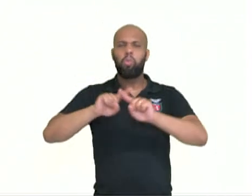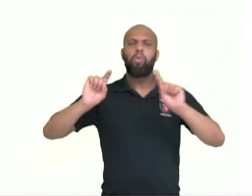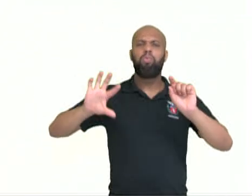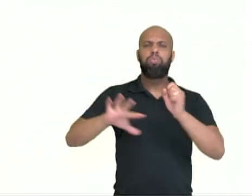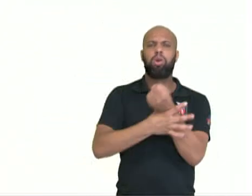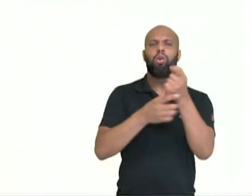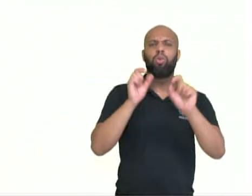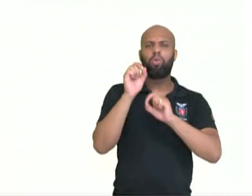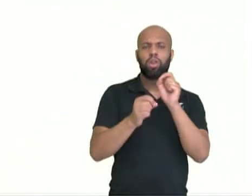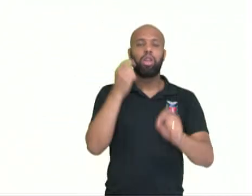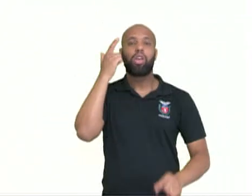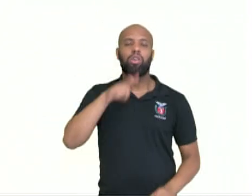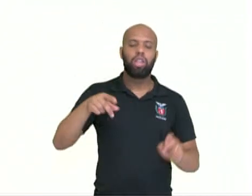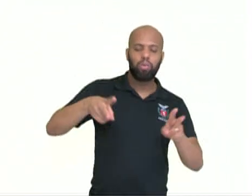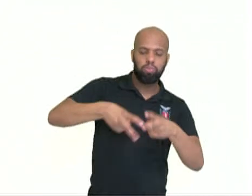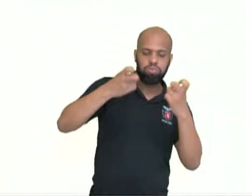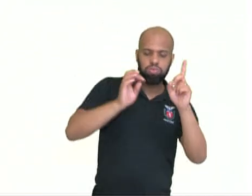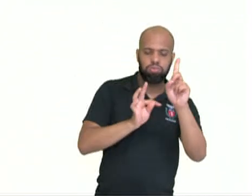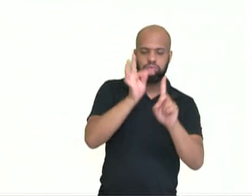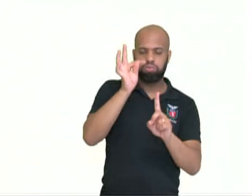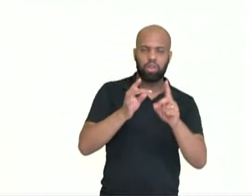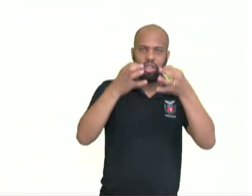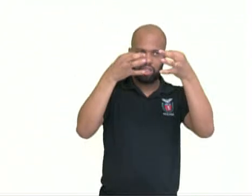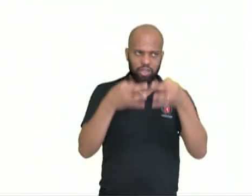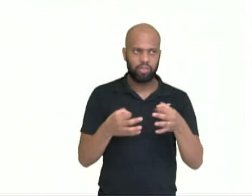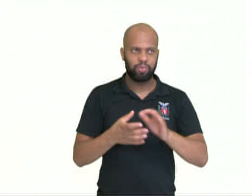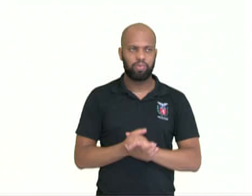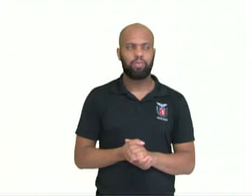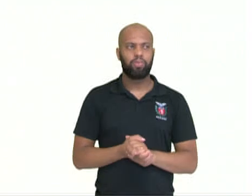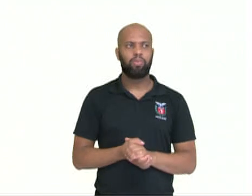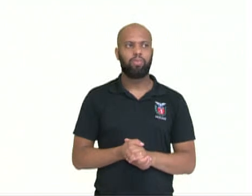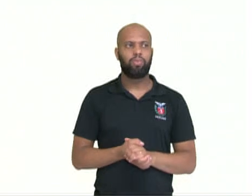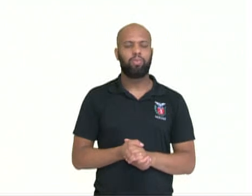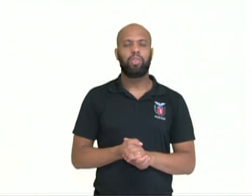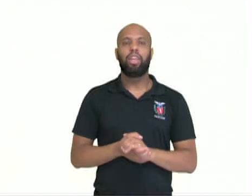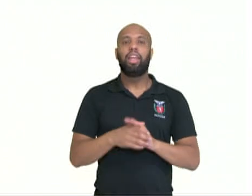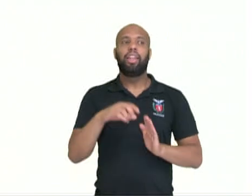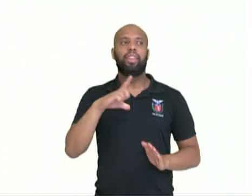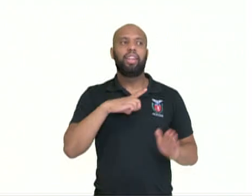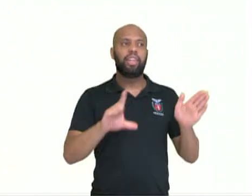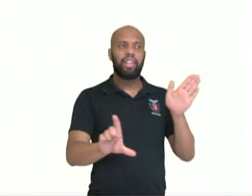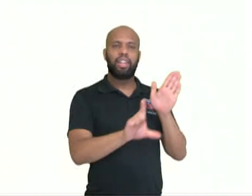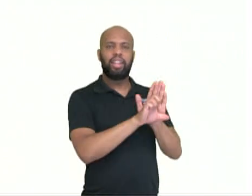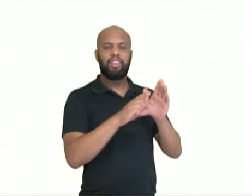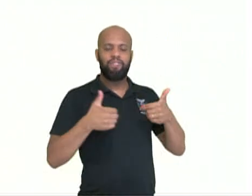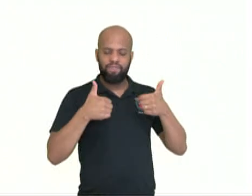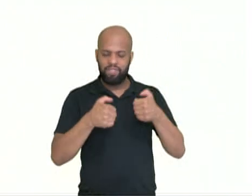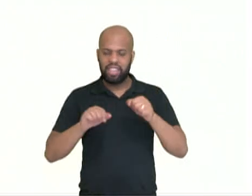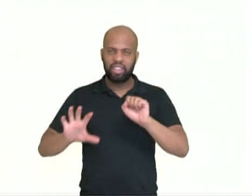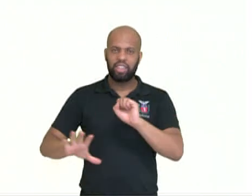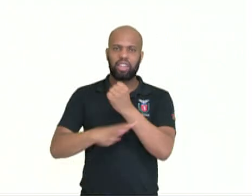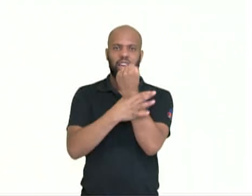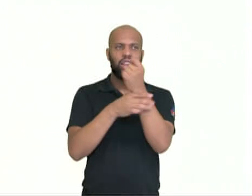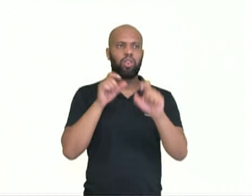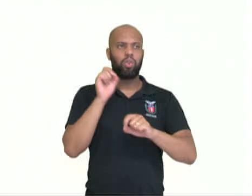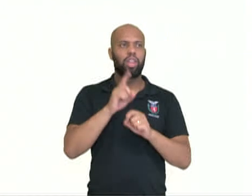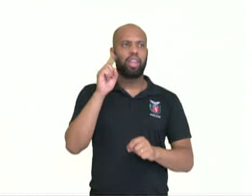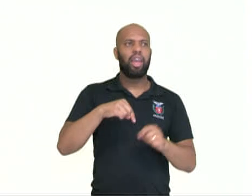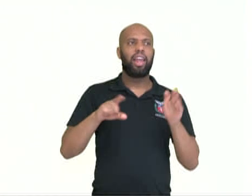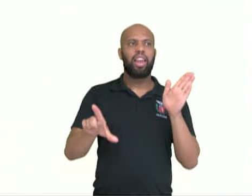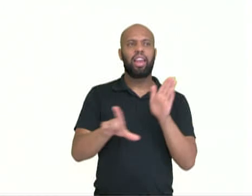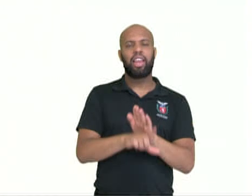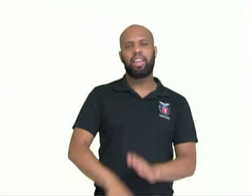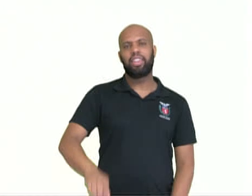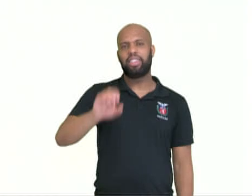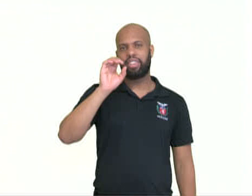esse termômetro vai medir corretamente a temperatura. A lei física que garante a calibração do termômetro é chamada lei zero